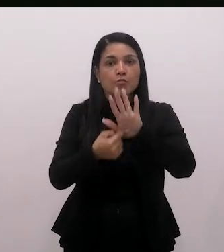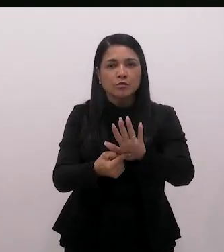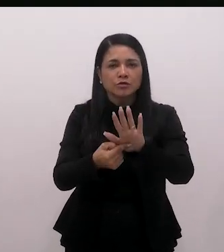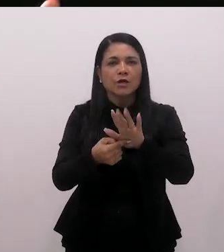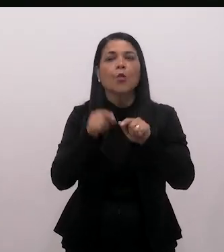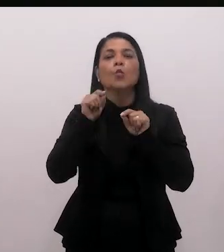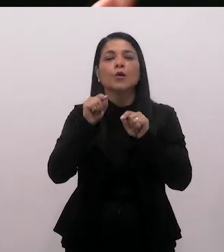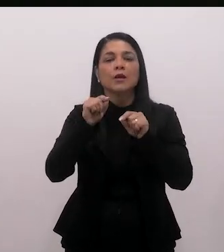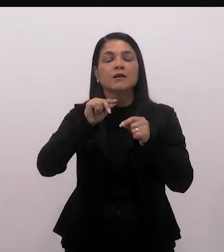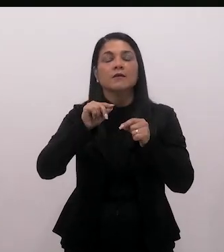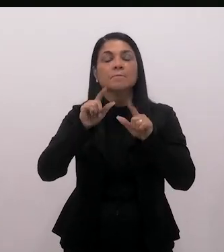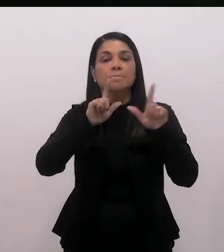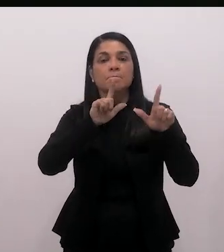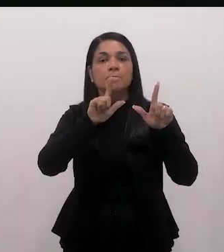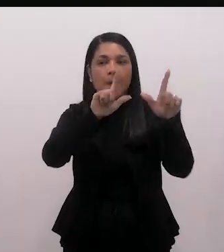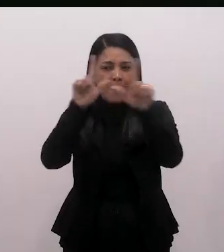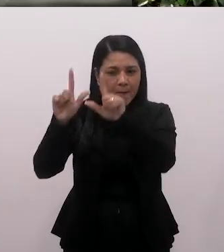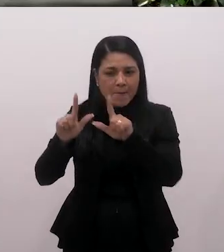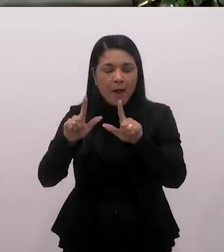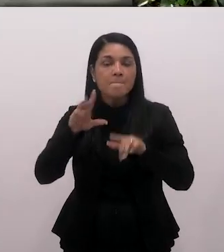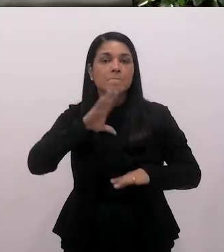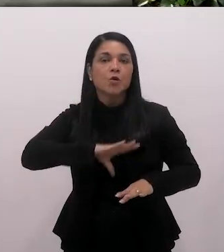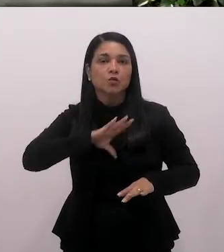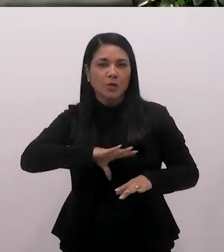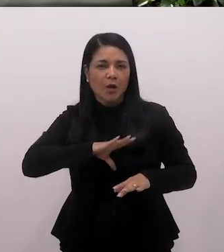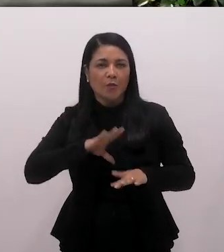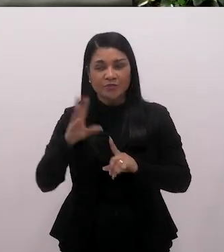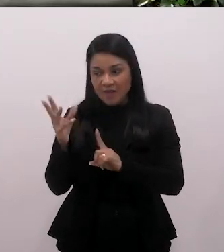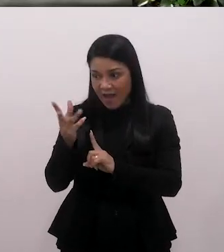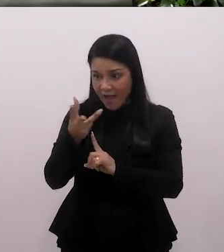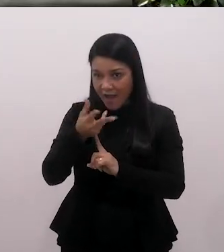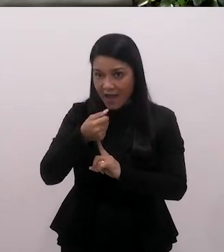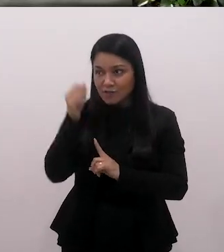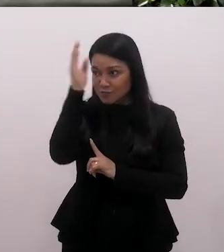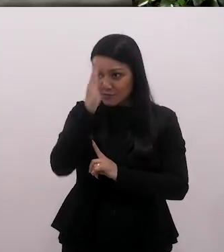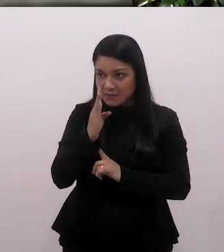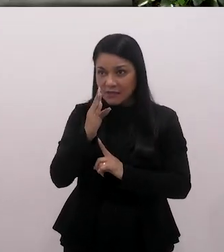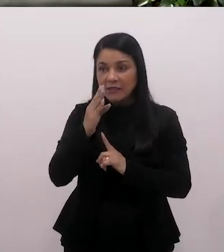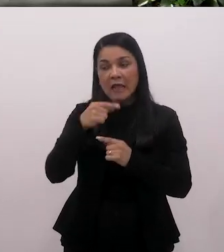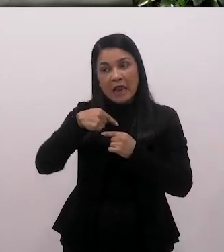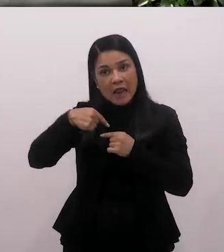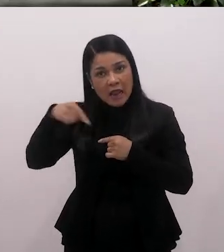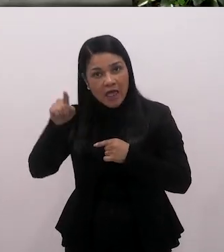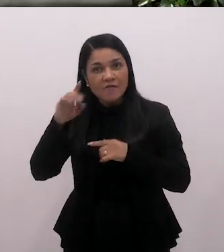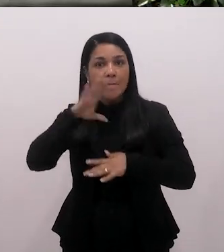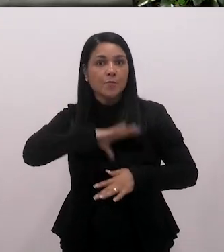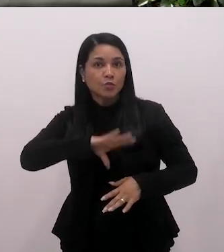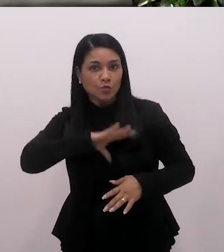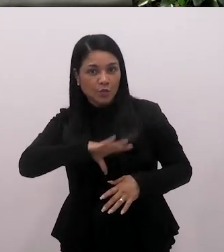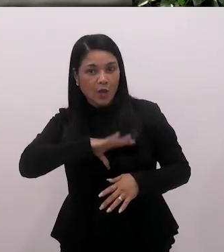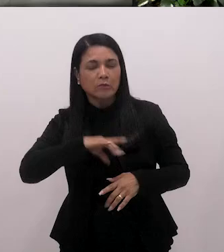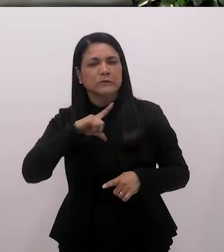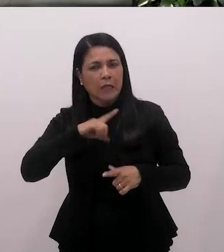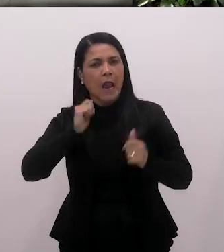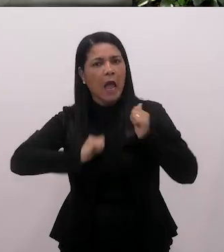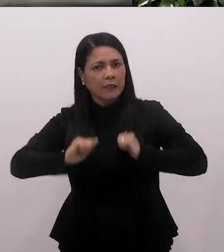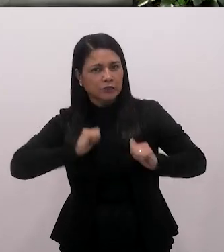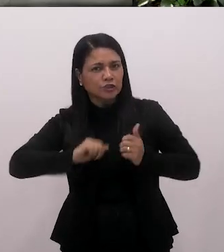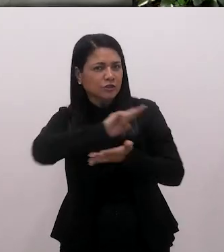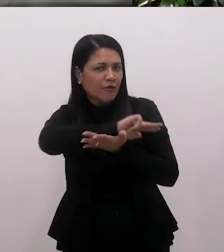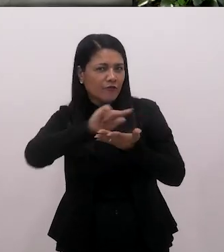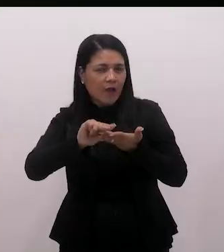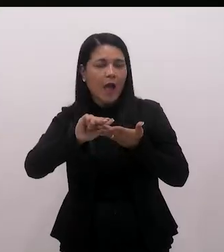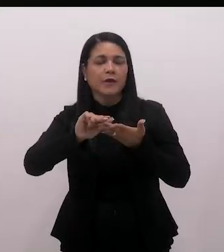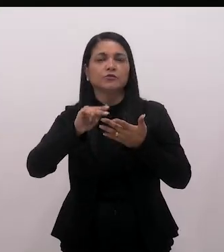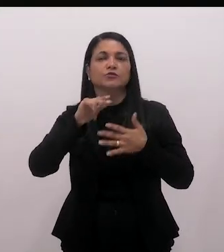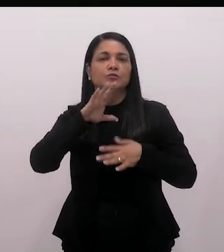o que é Portugal hoje. E o Brasil leva muita arte para Portugal, né? A gente tem muitos artistas brasileiros que trabalham lá, peças de